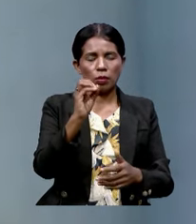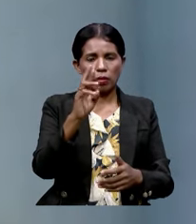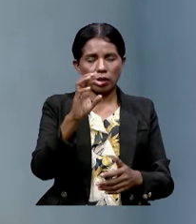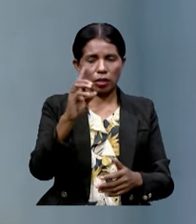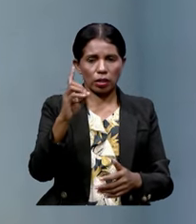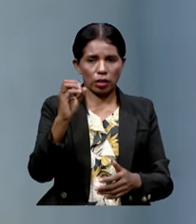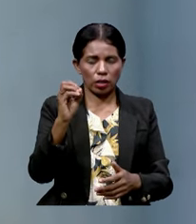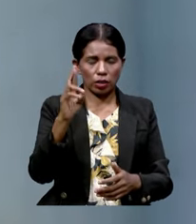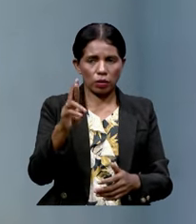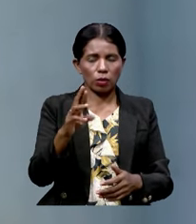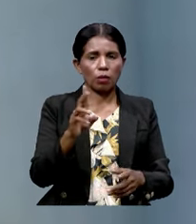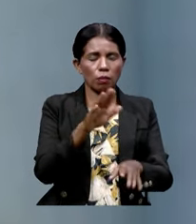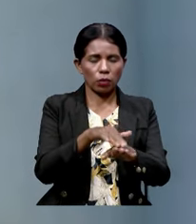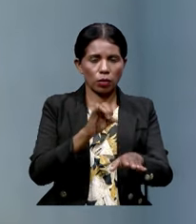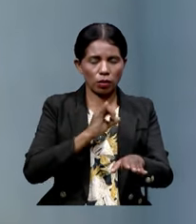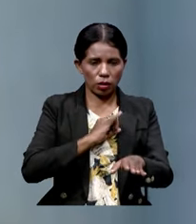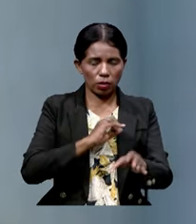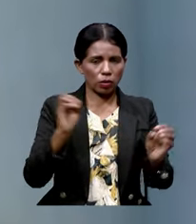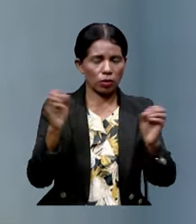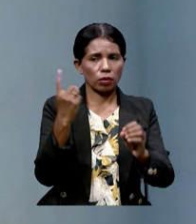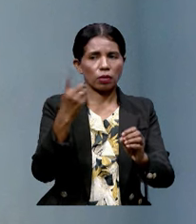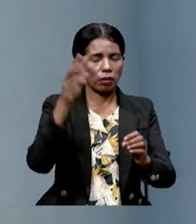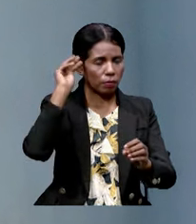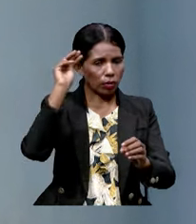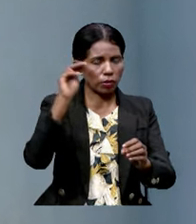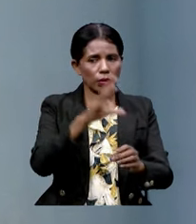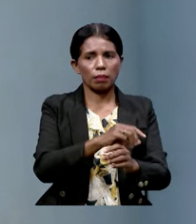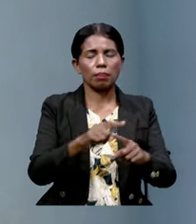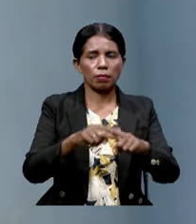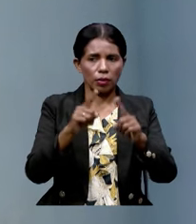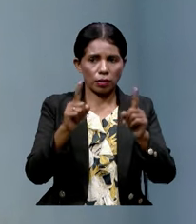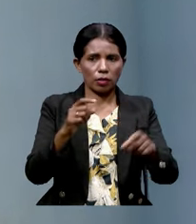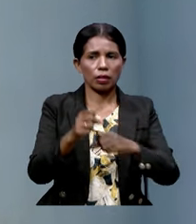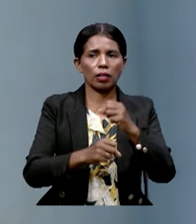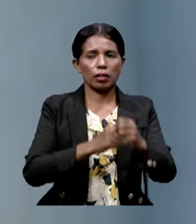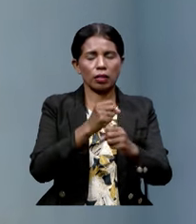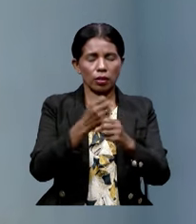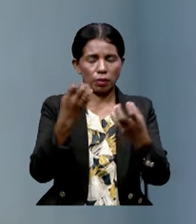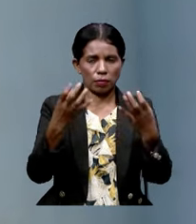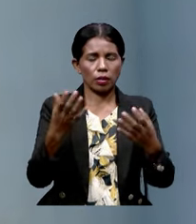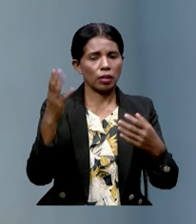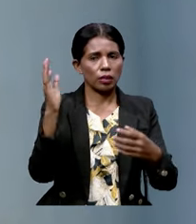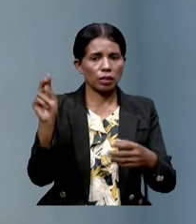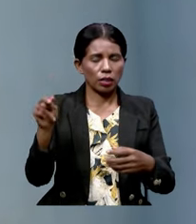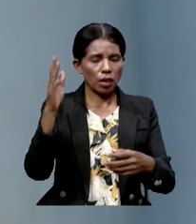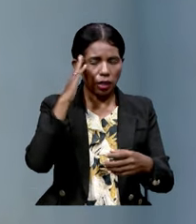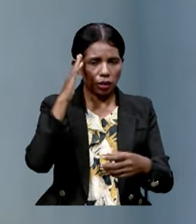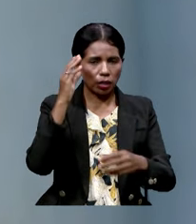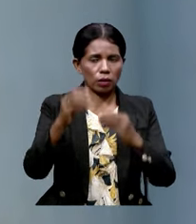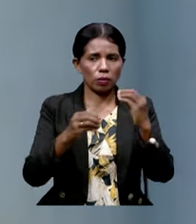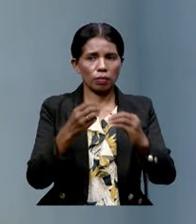Lá você está nesse ministro de recursos minerais, ministro de petróleo, Tinambara, minha atene, Katak,